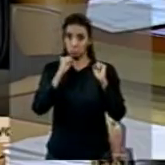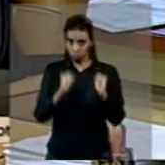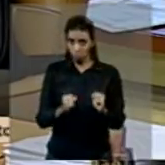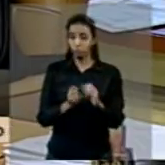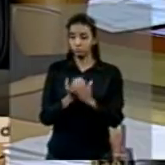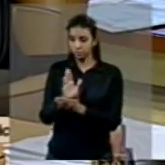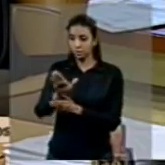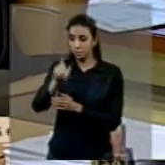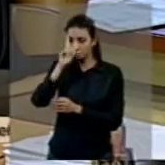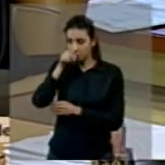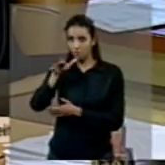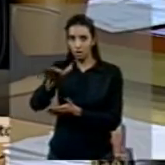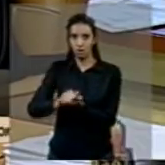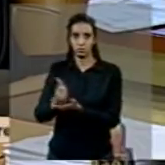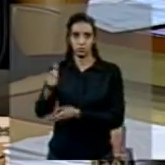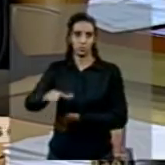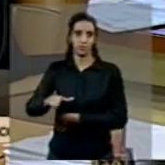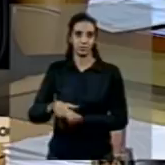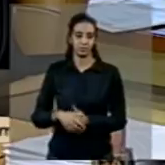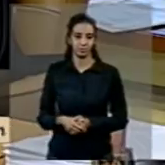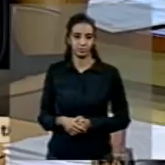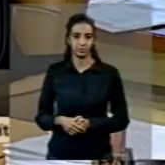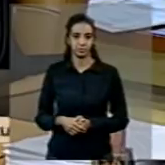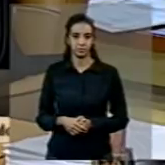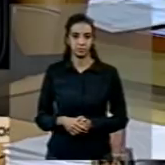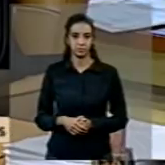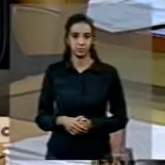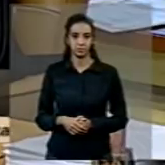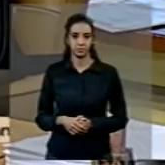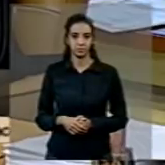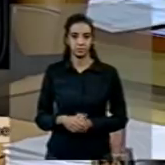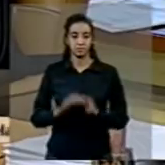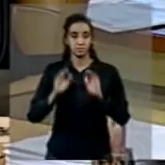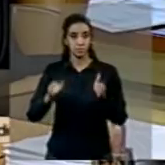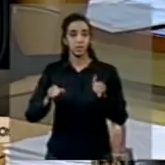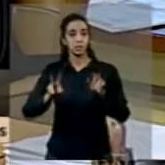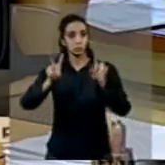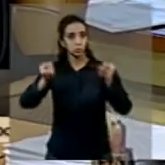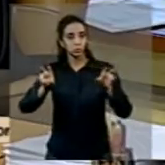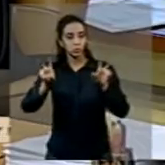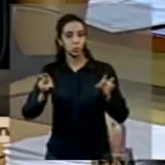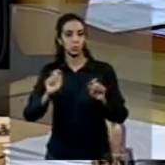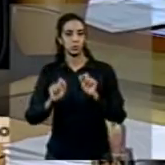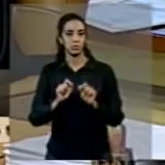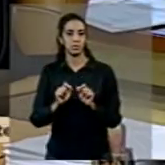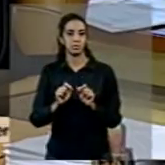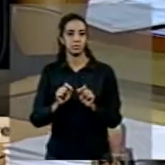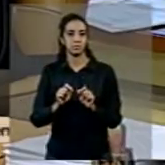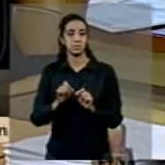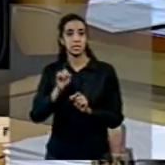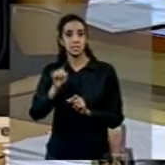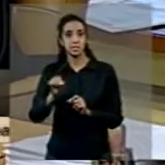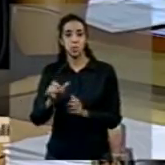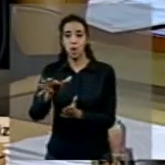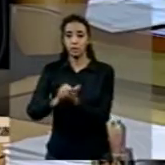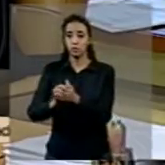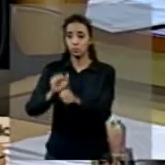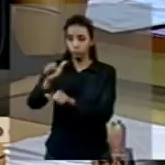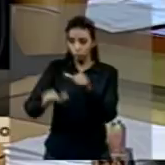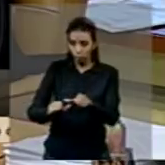recadastramento. E se referem precisamente às circunstâncias em que as alterações cadastrais são